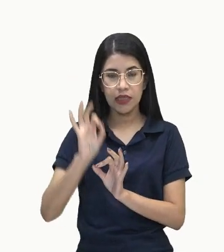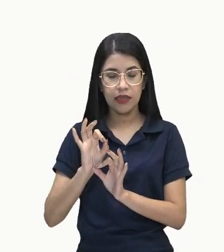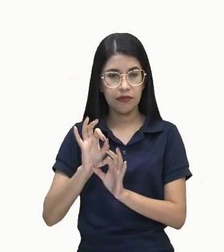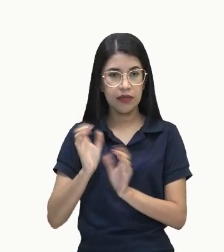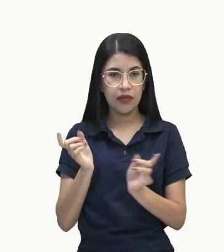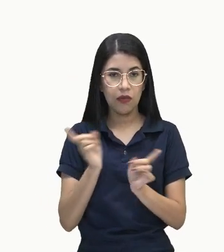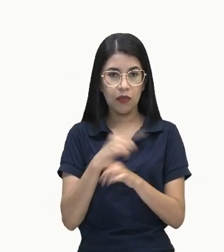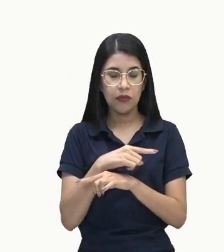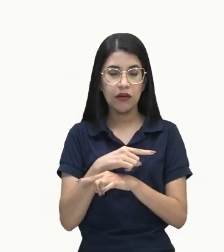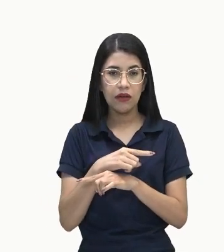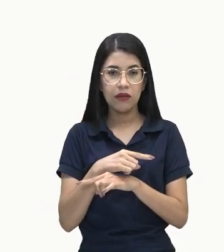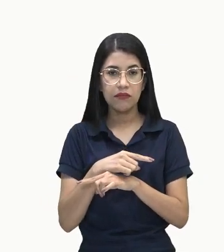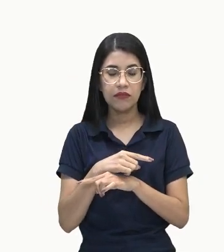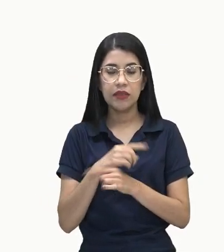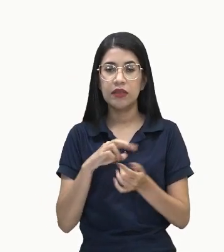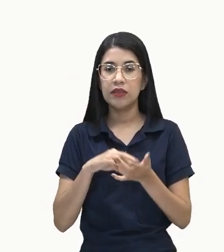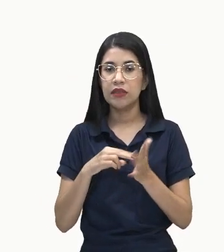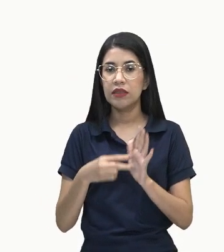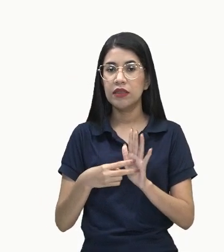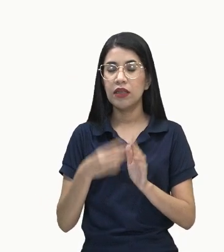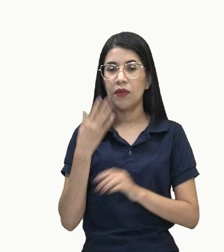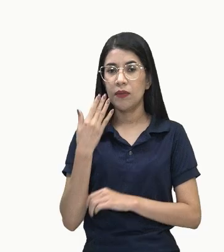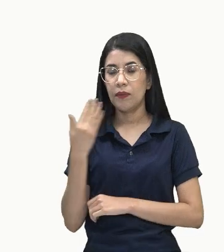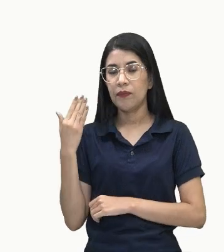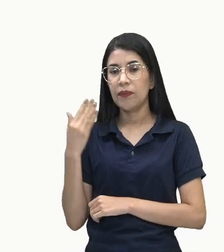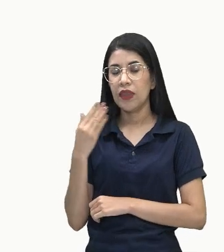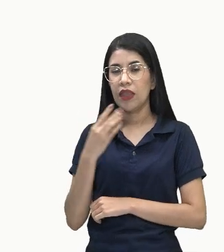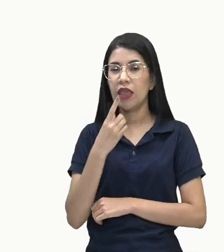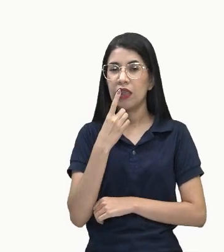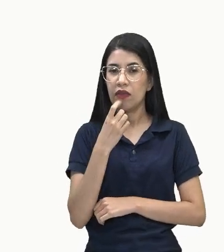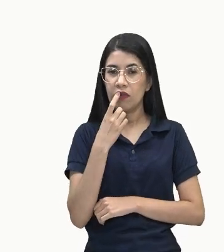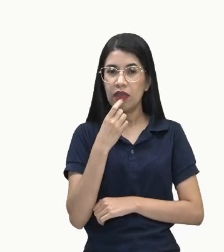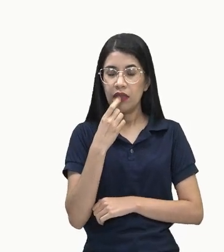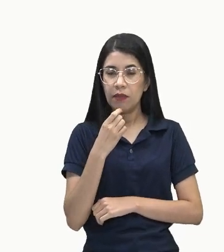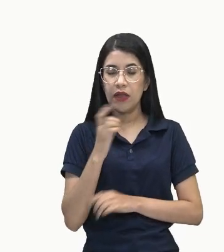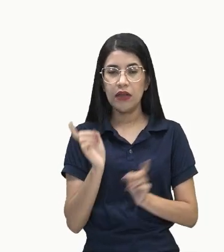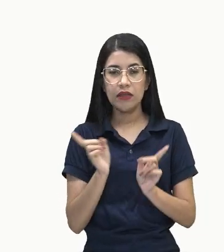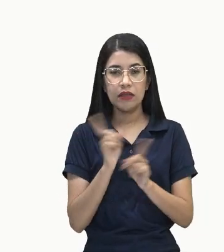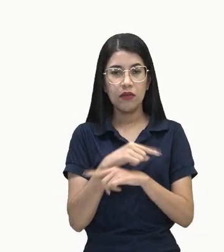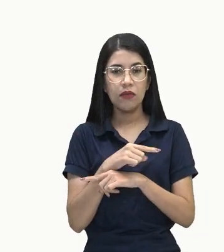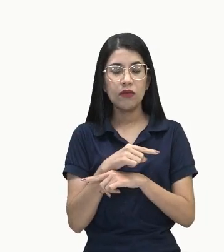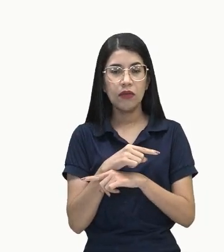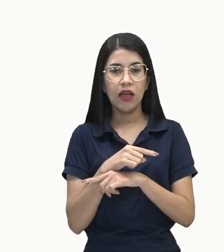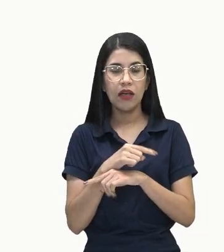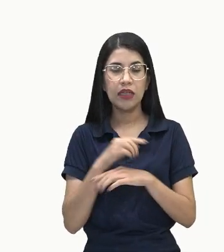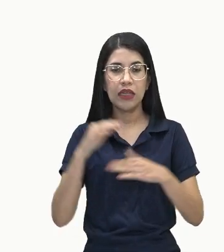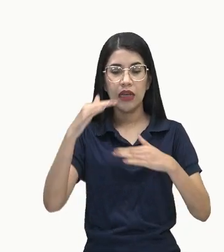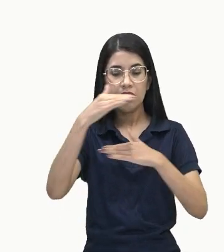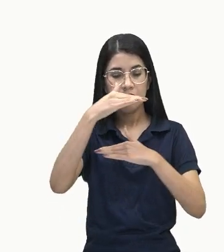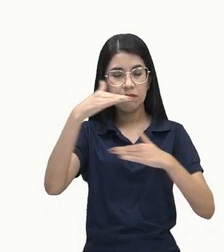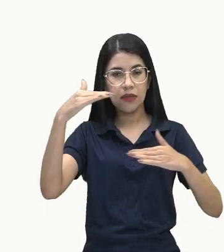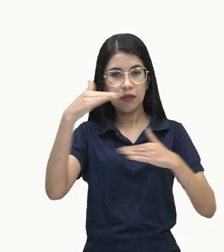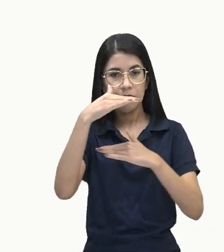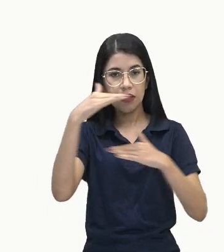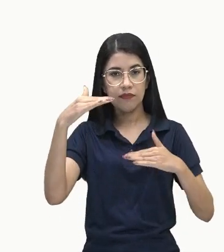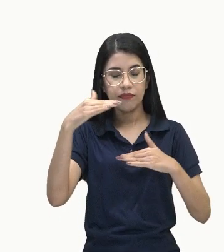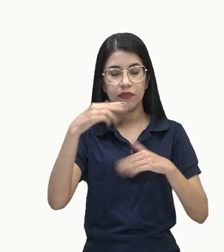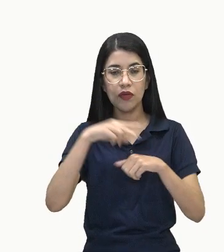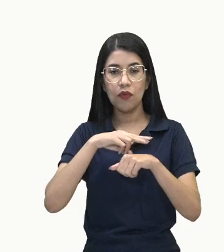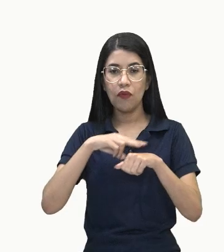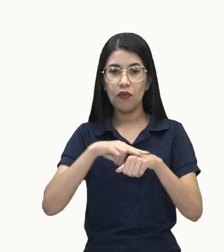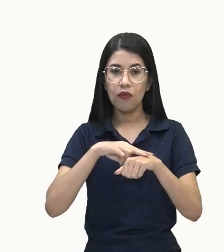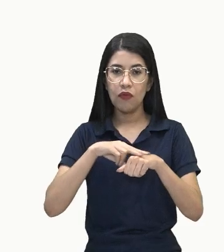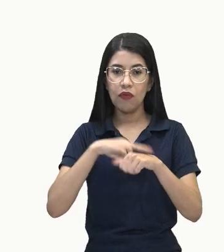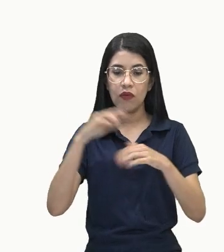seja, esses dois lados que eu marquei aqui em vermelho são opostos. Esses dois lados que eu vou marcar aqui em verde